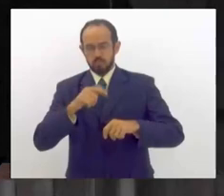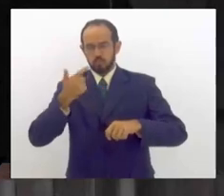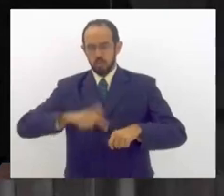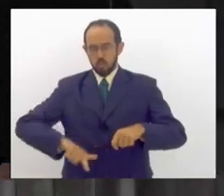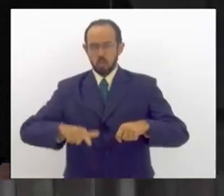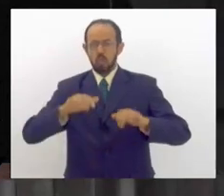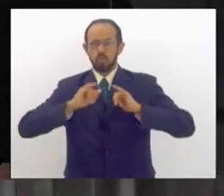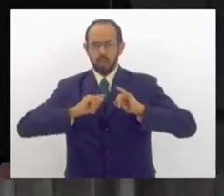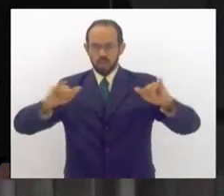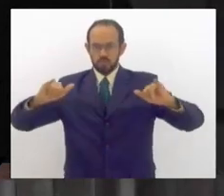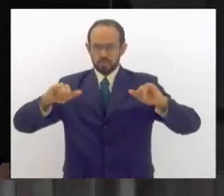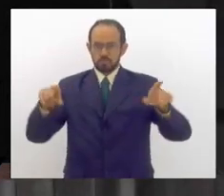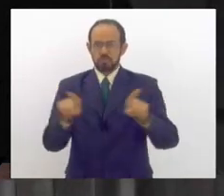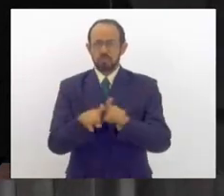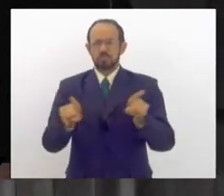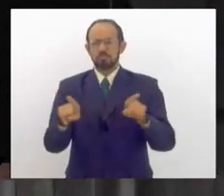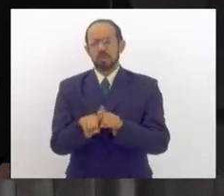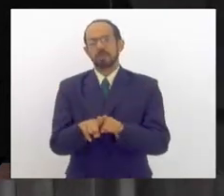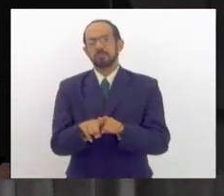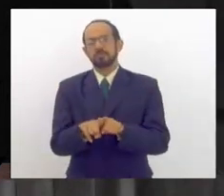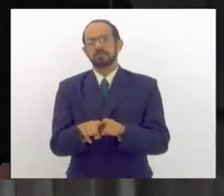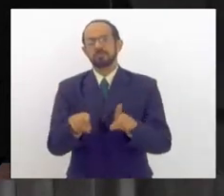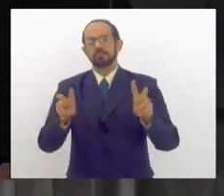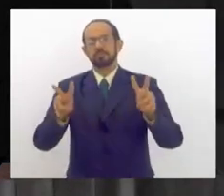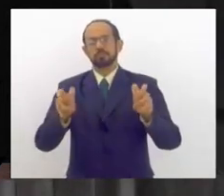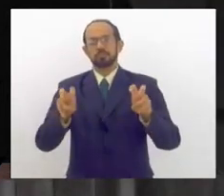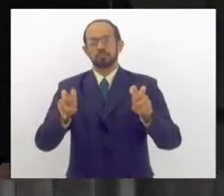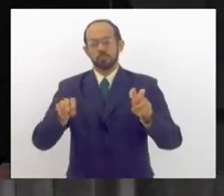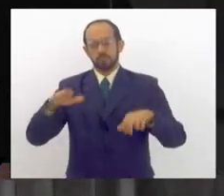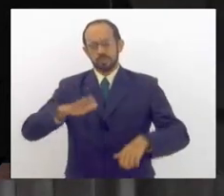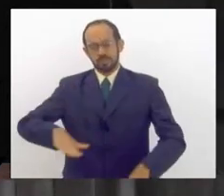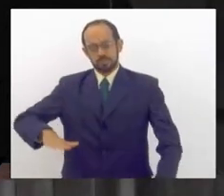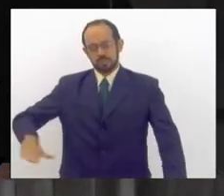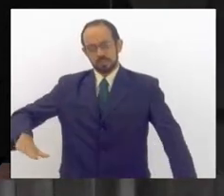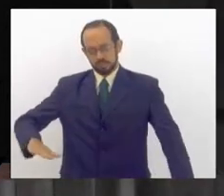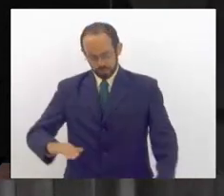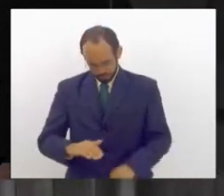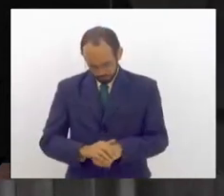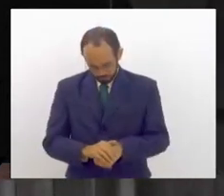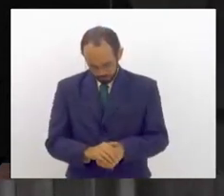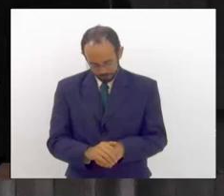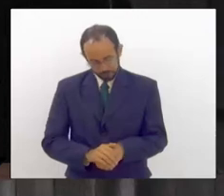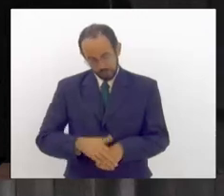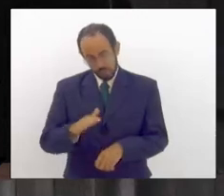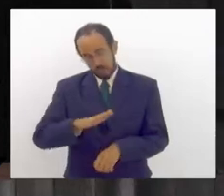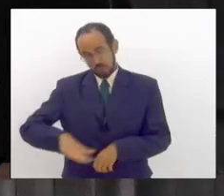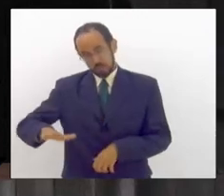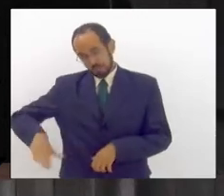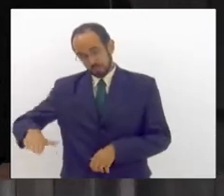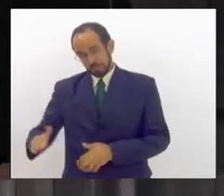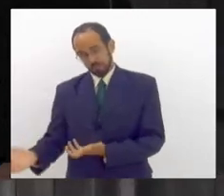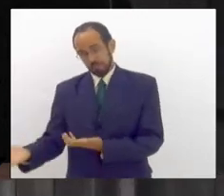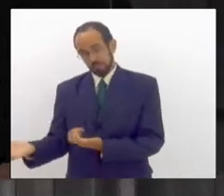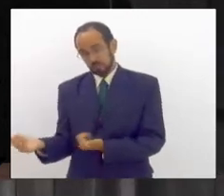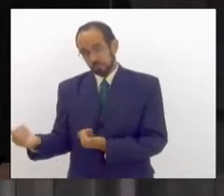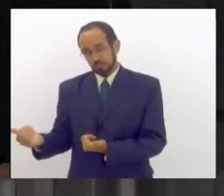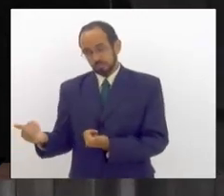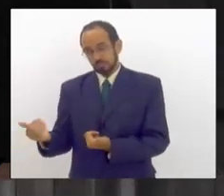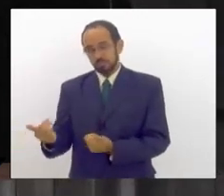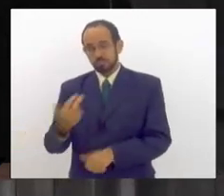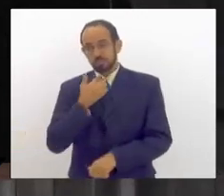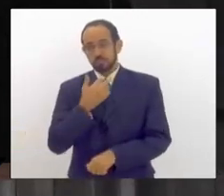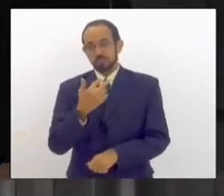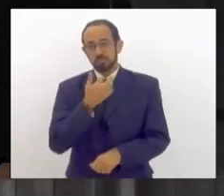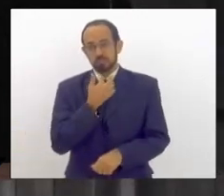que eu quero fazer também é sobre as nossas crianças. As nossas crianças e adolescentes não